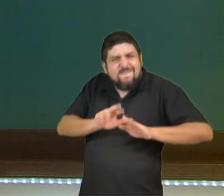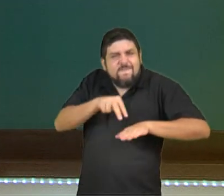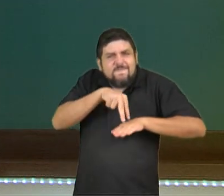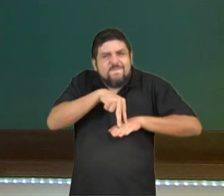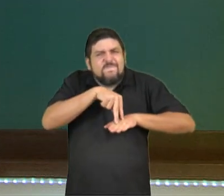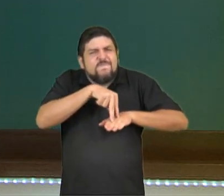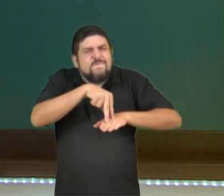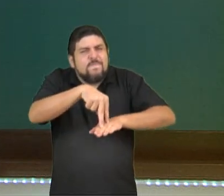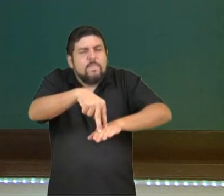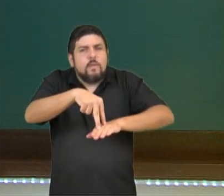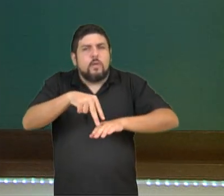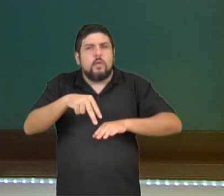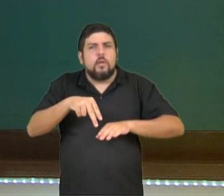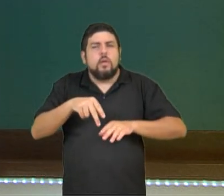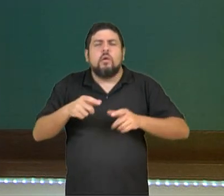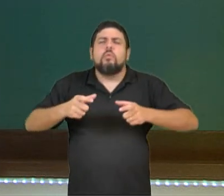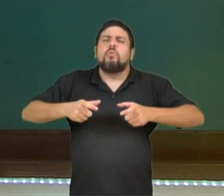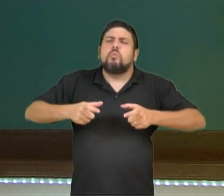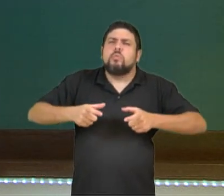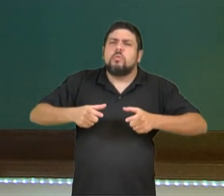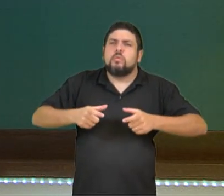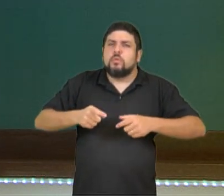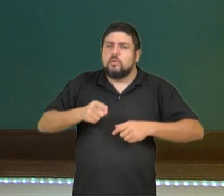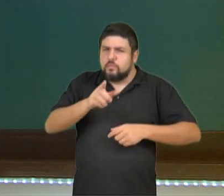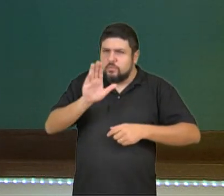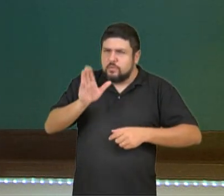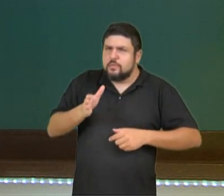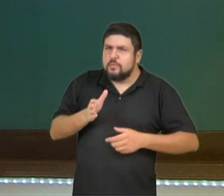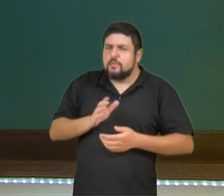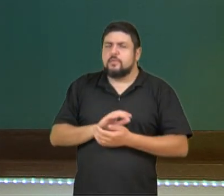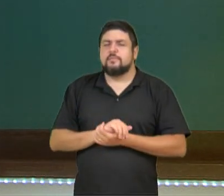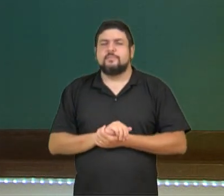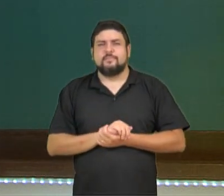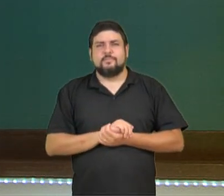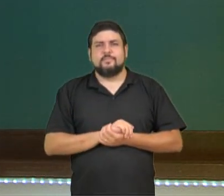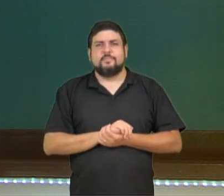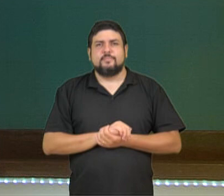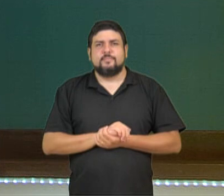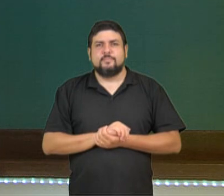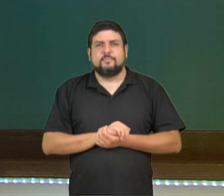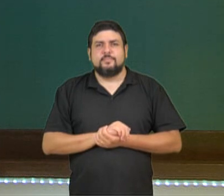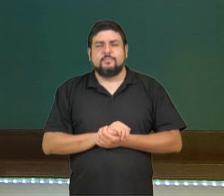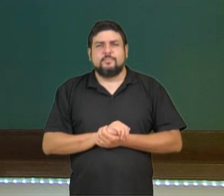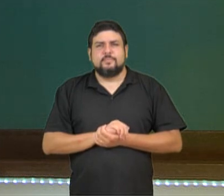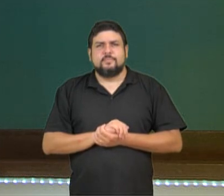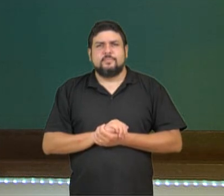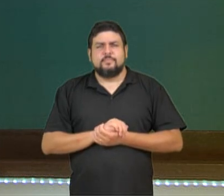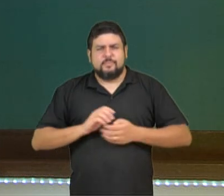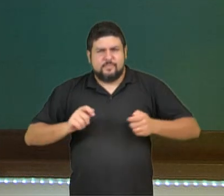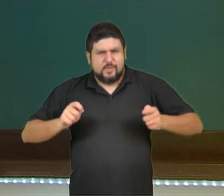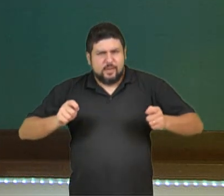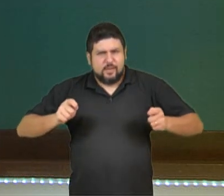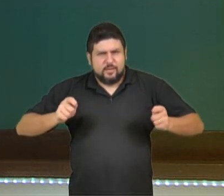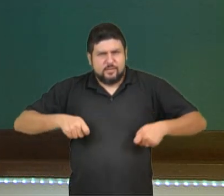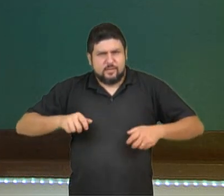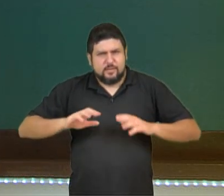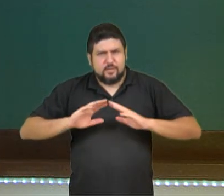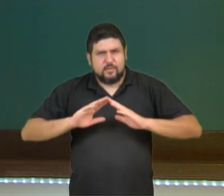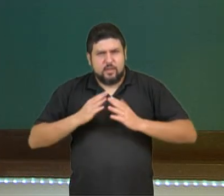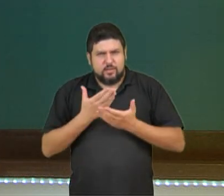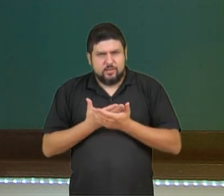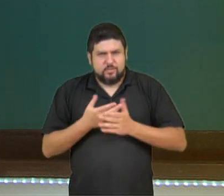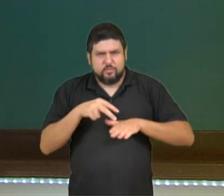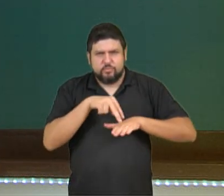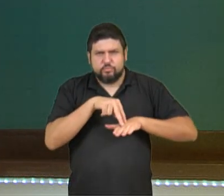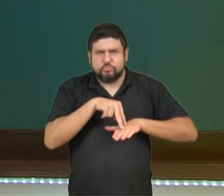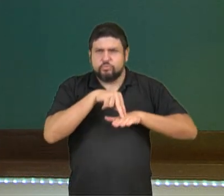vez? E aonde que foi? Aonde que você surfou? É possível eu conseguir surfar na escola? Vocês